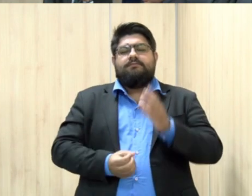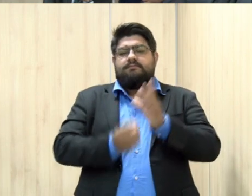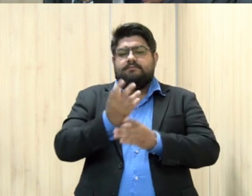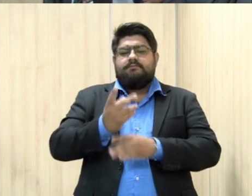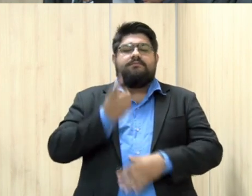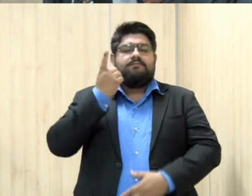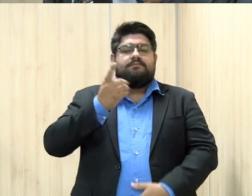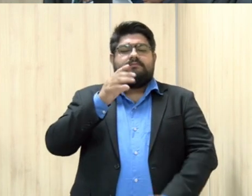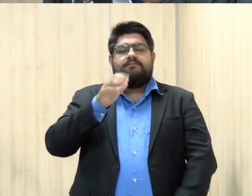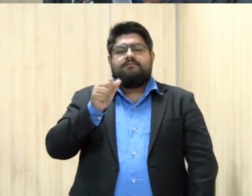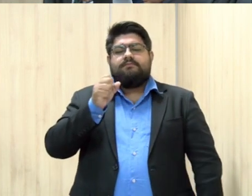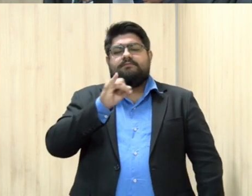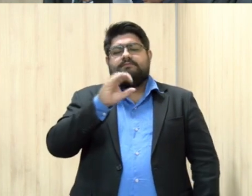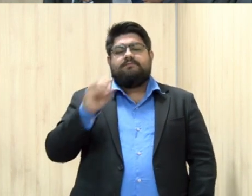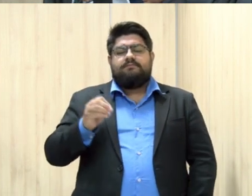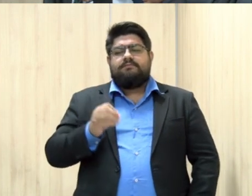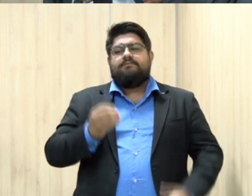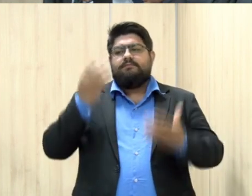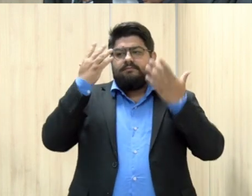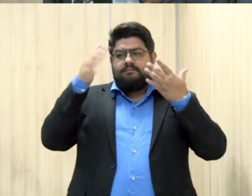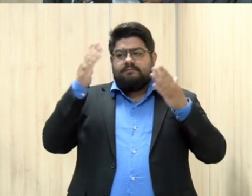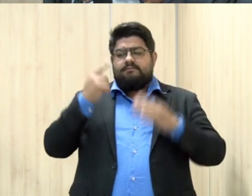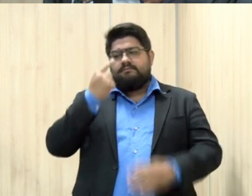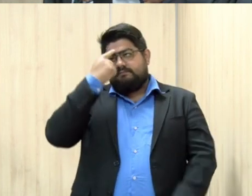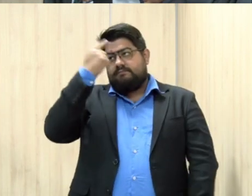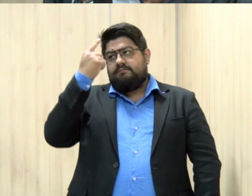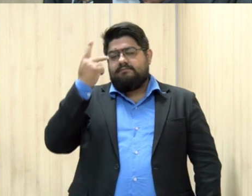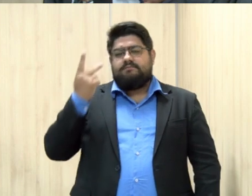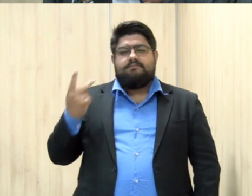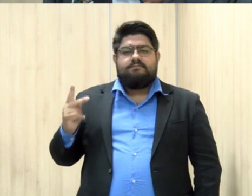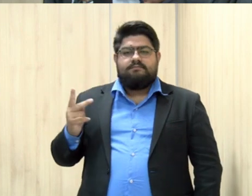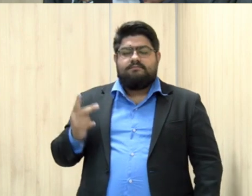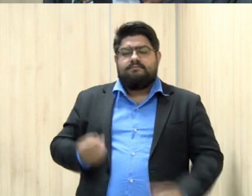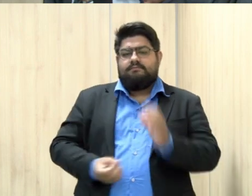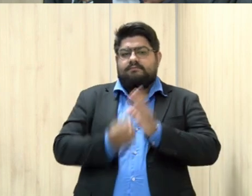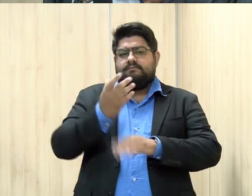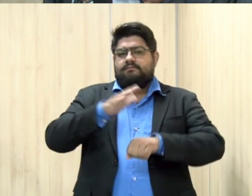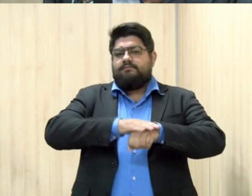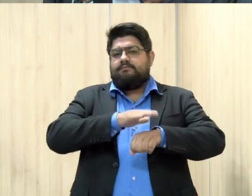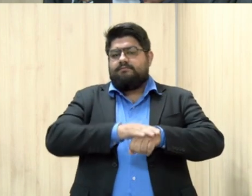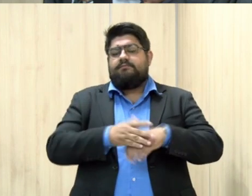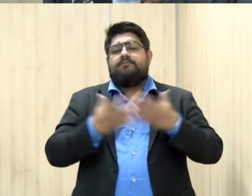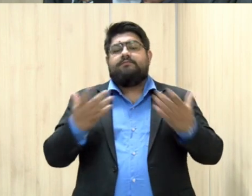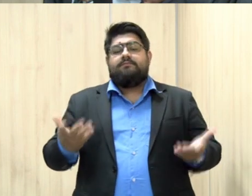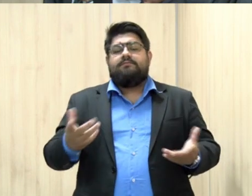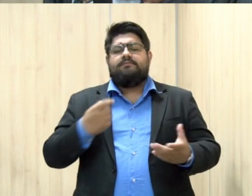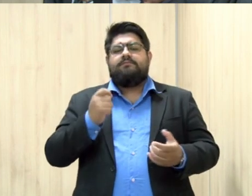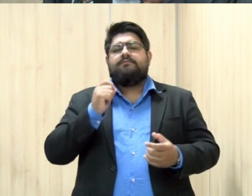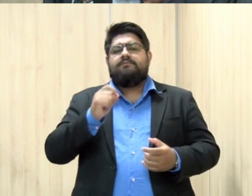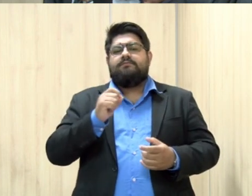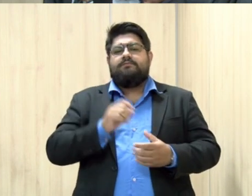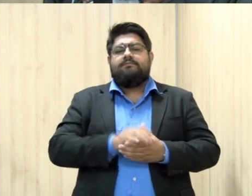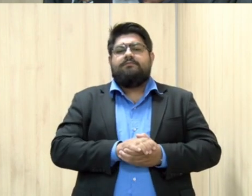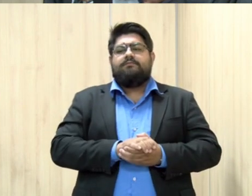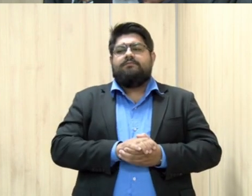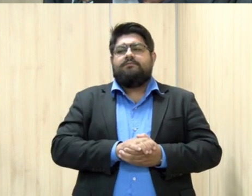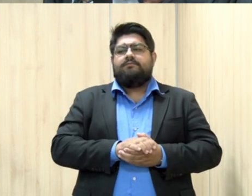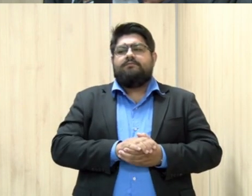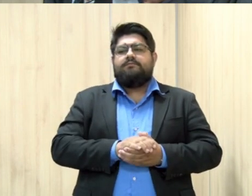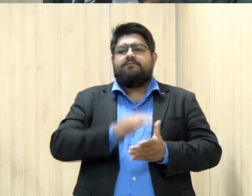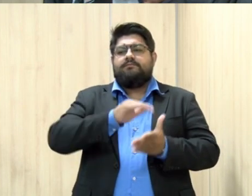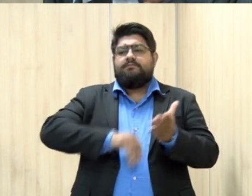Góes da qual já parabenizo parabéns pela iniciativa de Vossa Excelência ao trazer a questão de isenção de